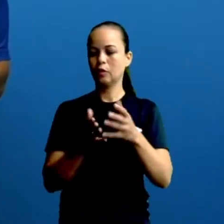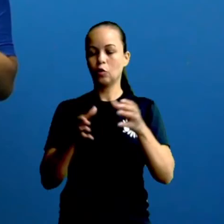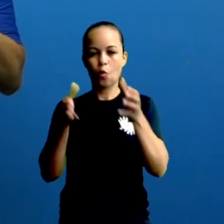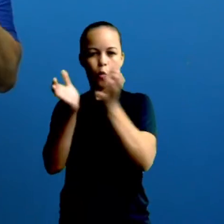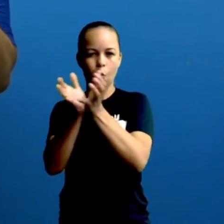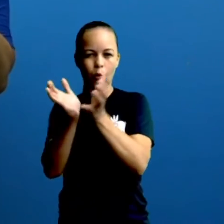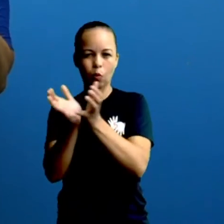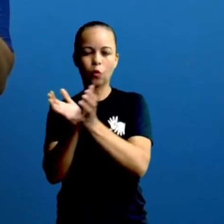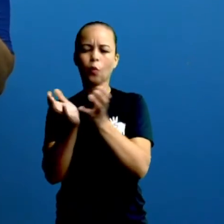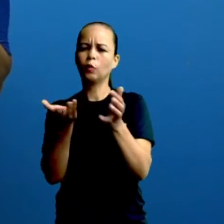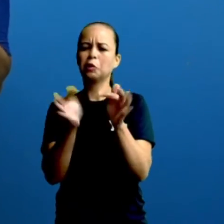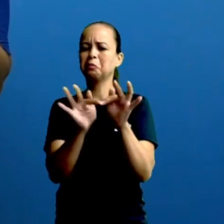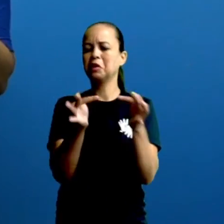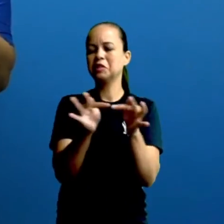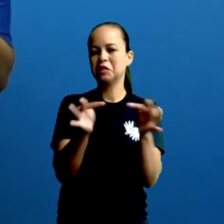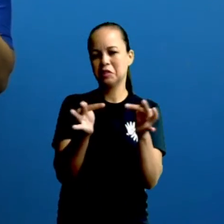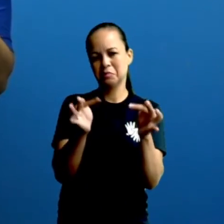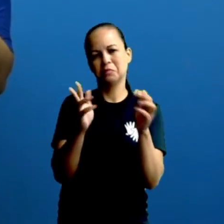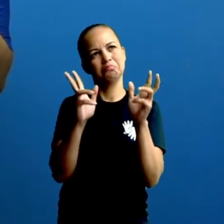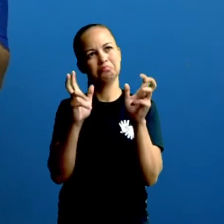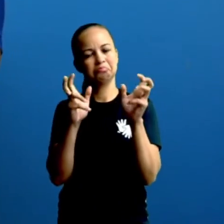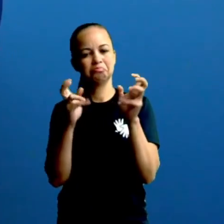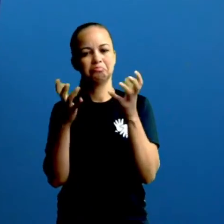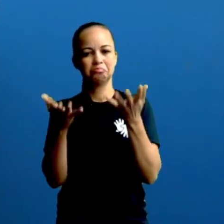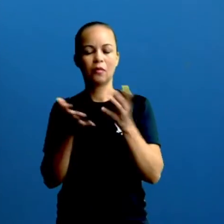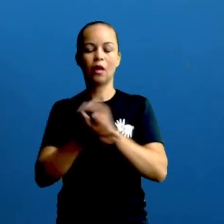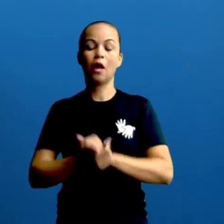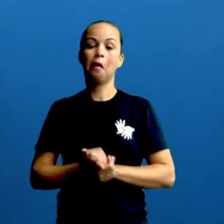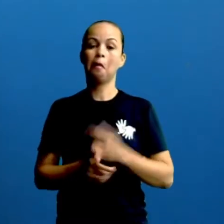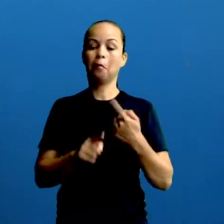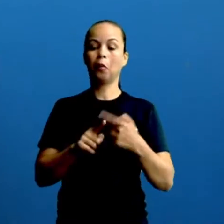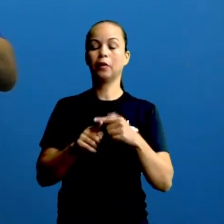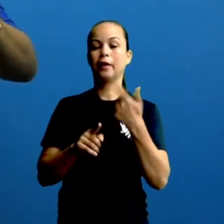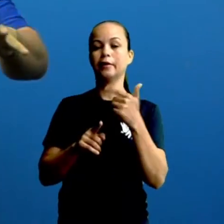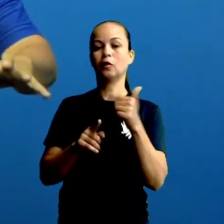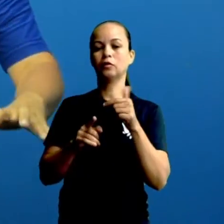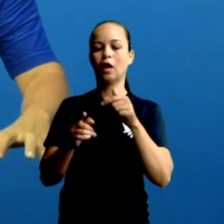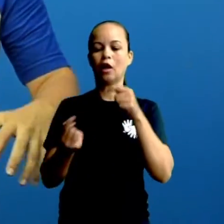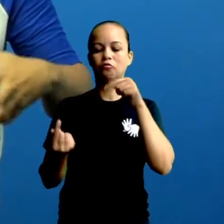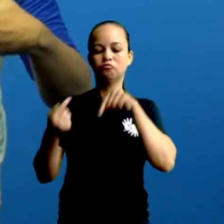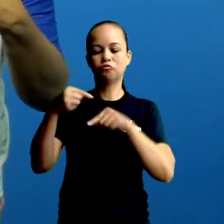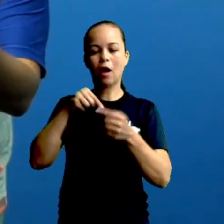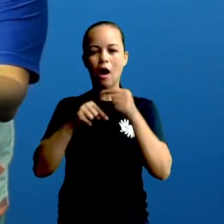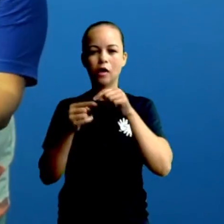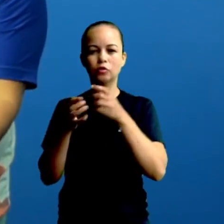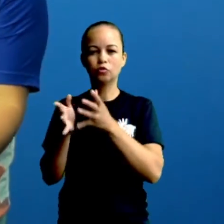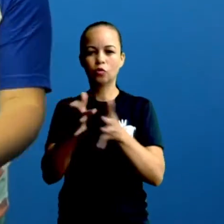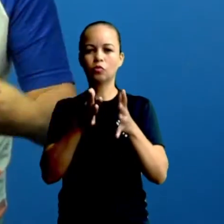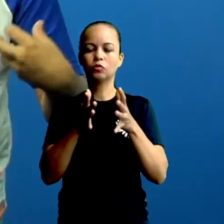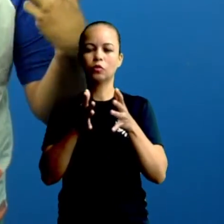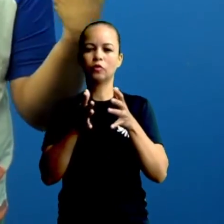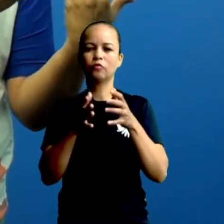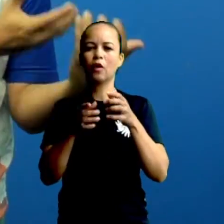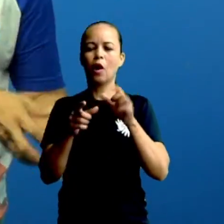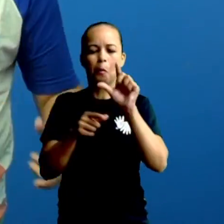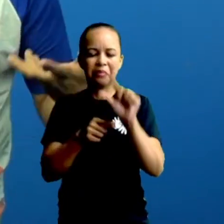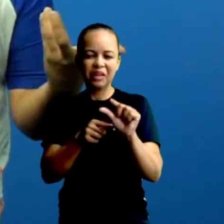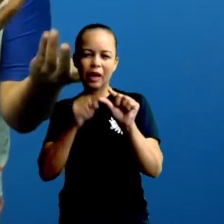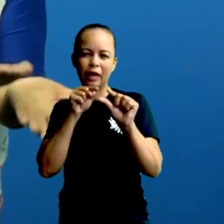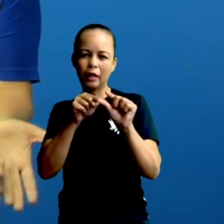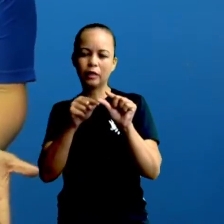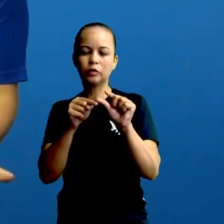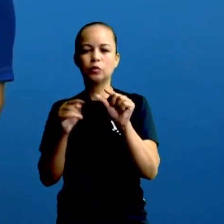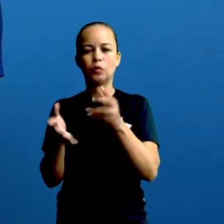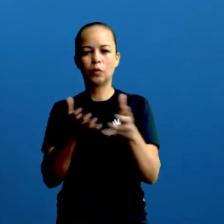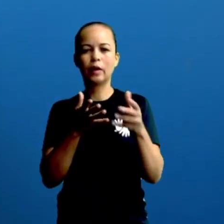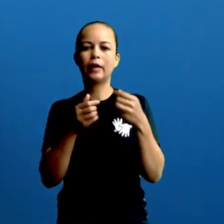grupo que a gente diz que é mais simples, entre aspas, porque não vão ter vasos condutores, então vão ser muito pequenininhos, vão depender muito da água, tanto para se nutrir